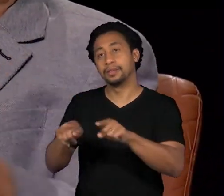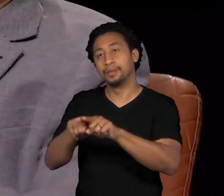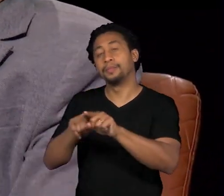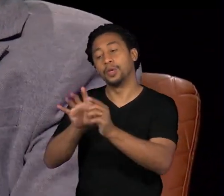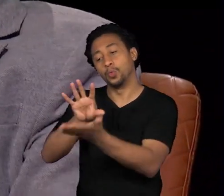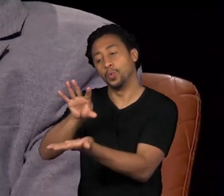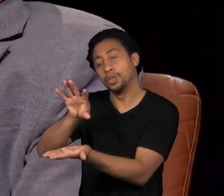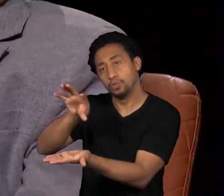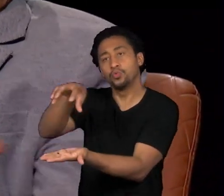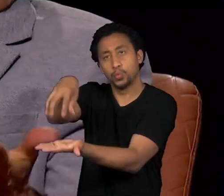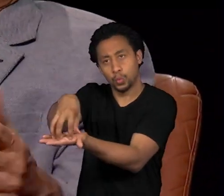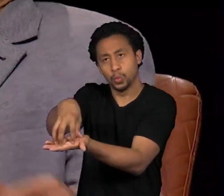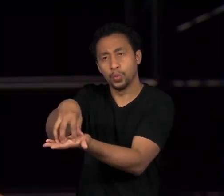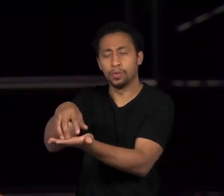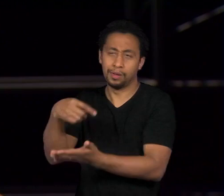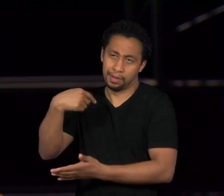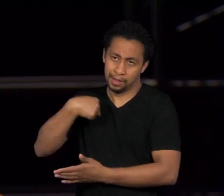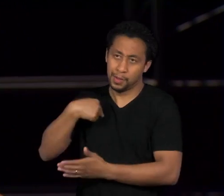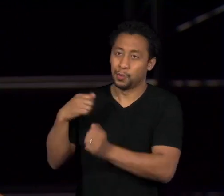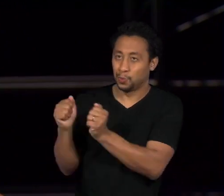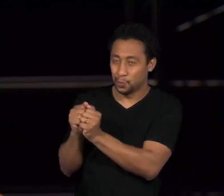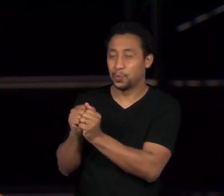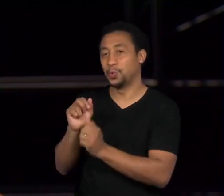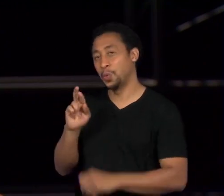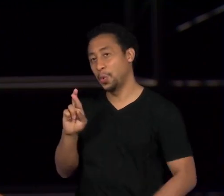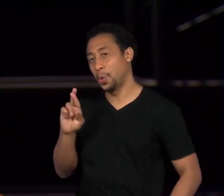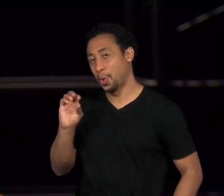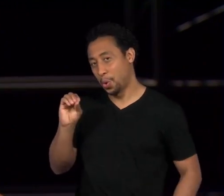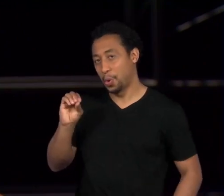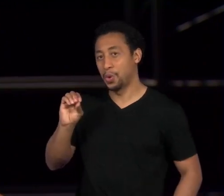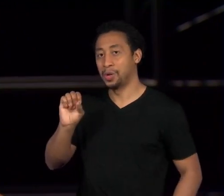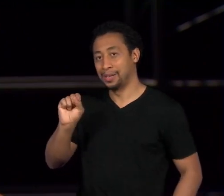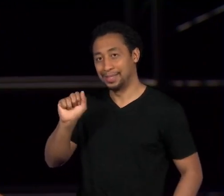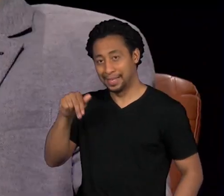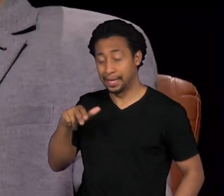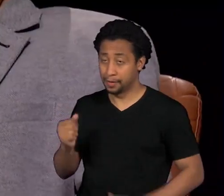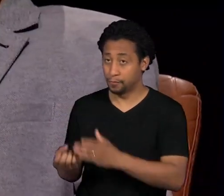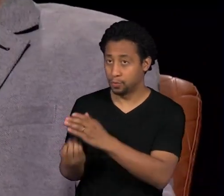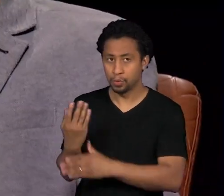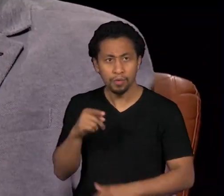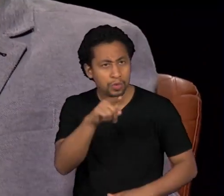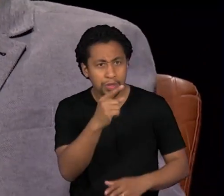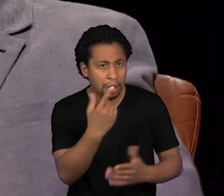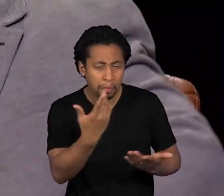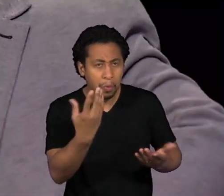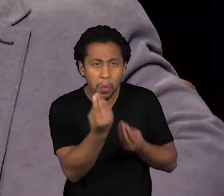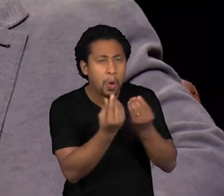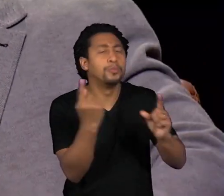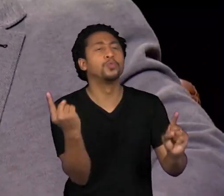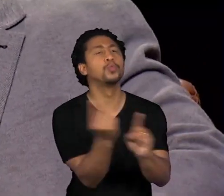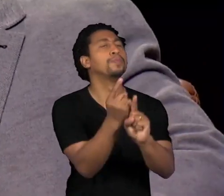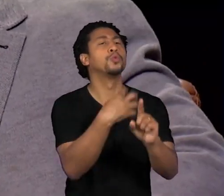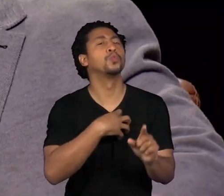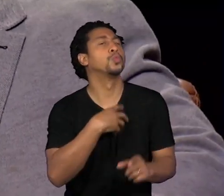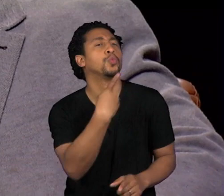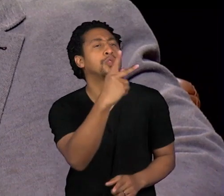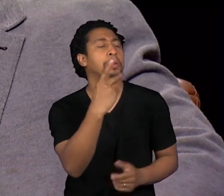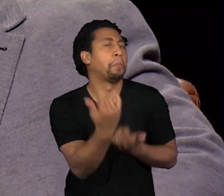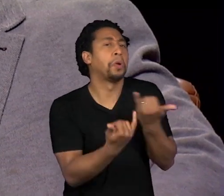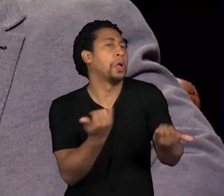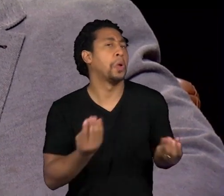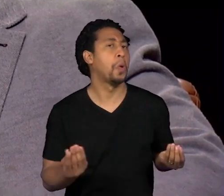que fundamos eu Rosan né você se Descobriu um brincante n é de certa forma assim foi